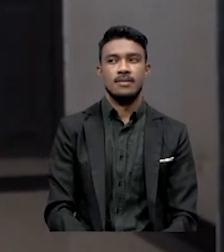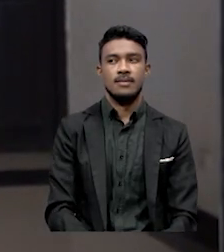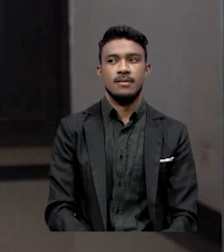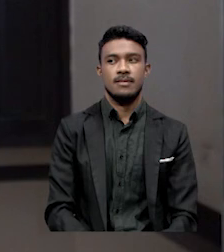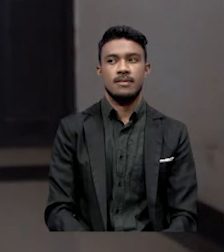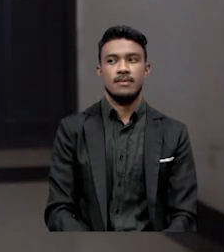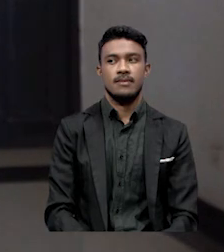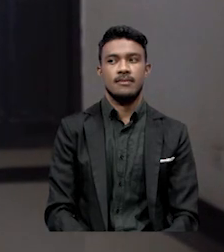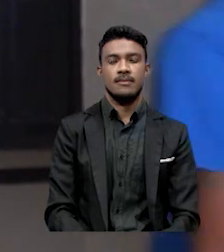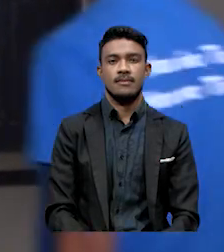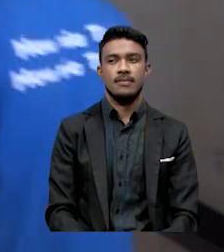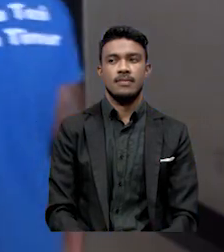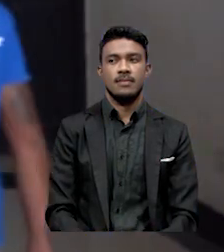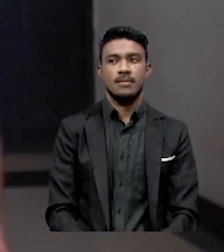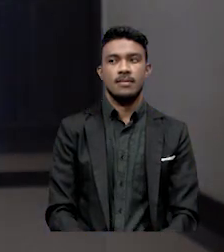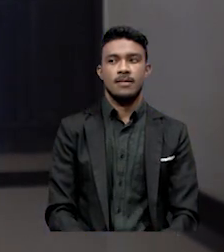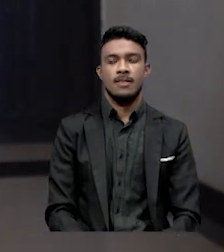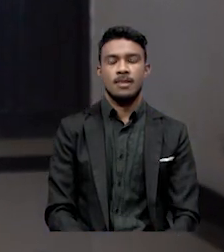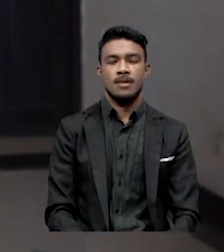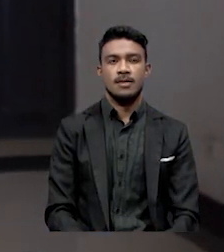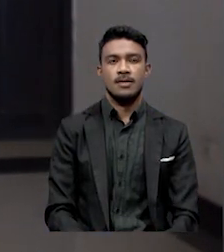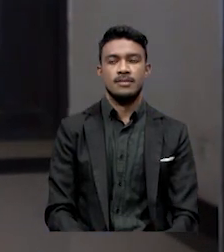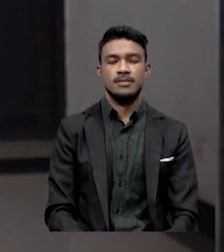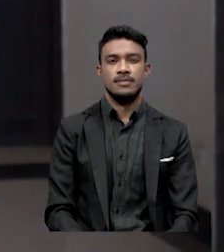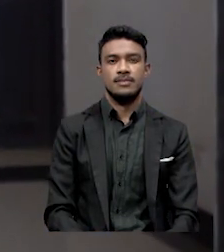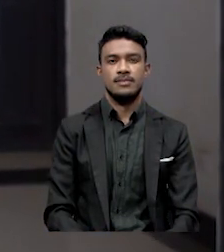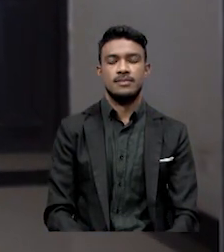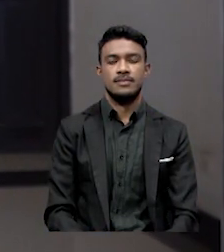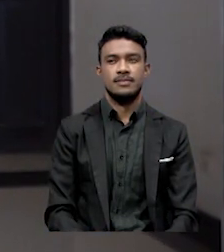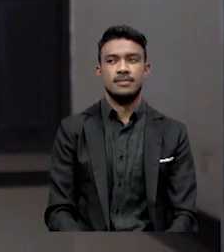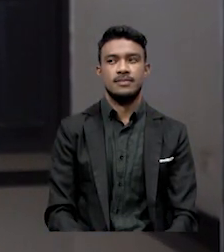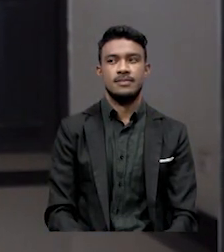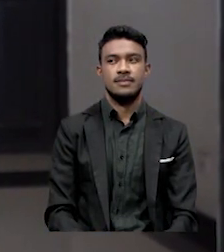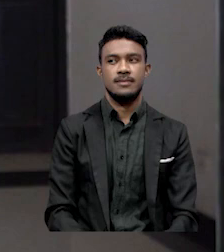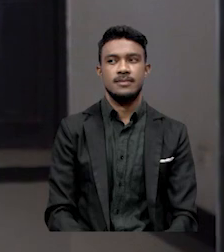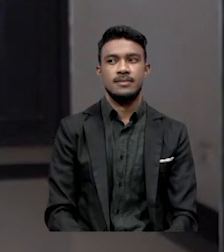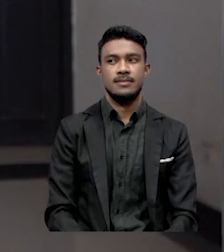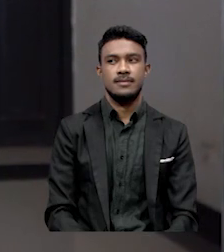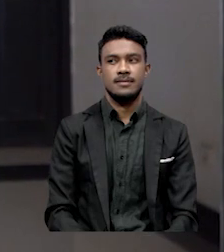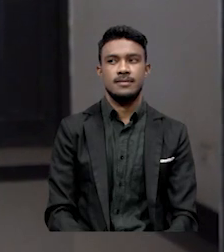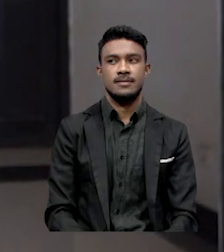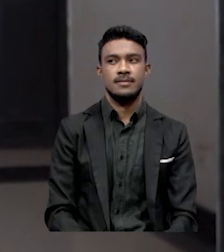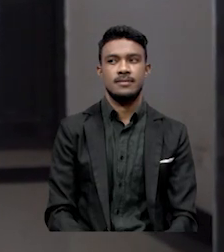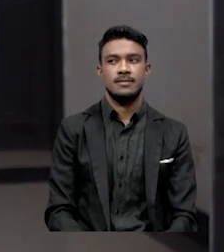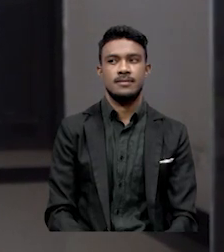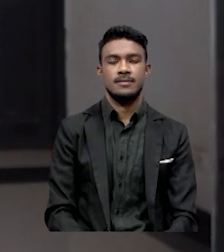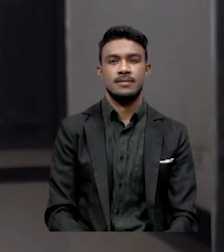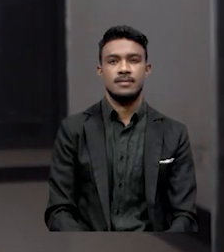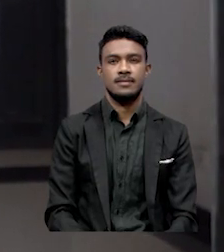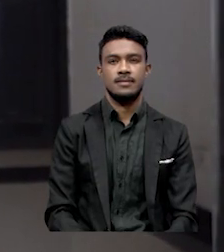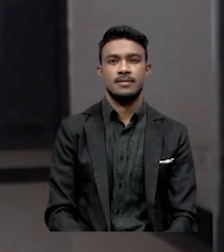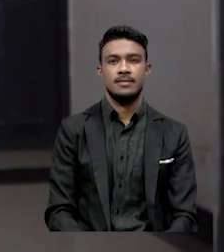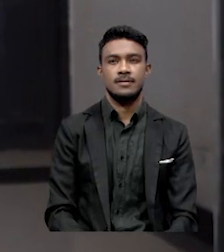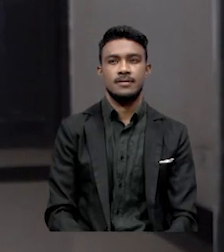timorenses. Também ficamos a saber de tudo aquilo que Timor tem, sobretudo na área